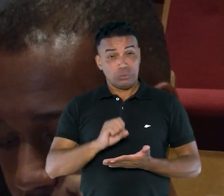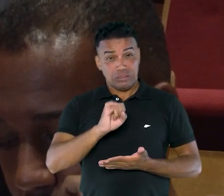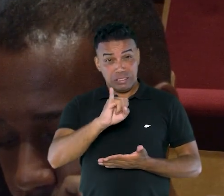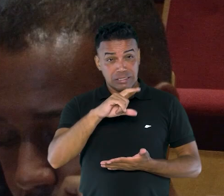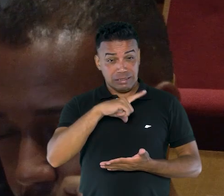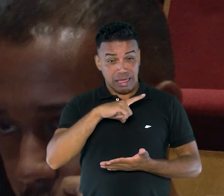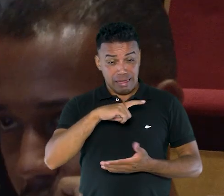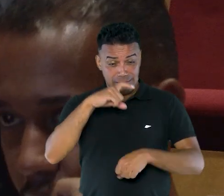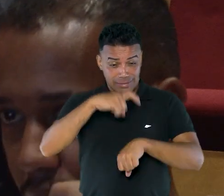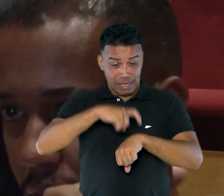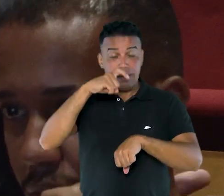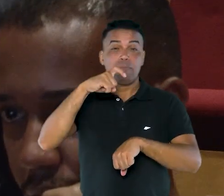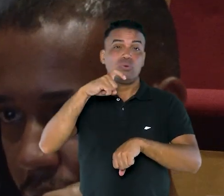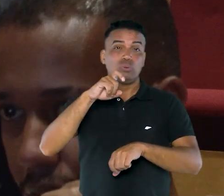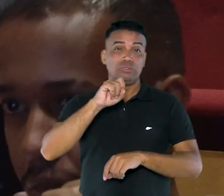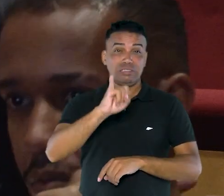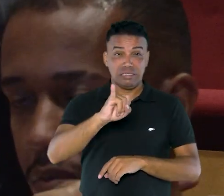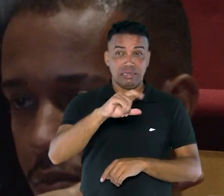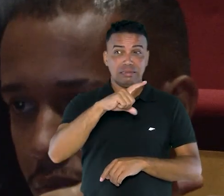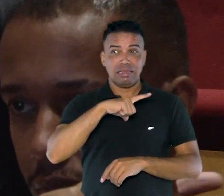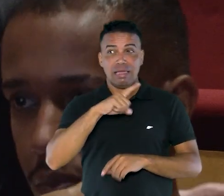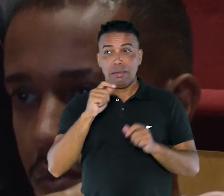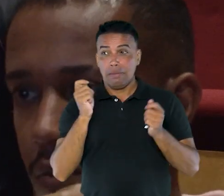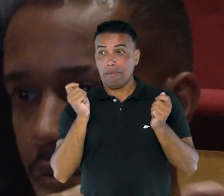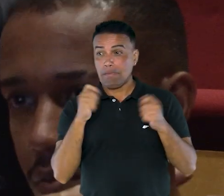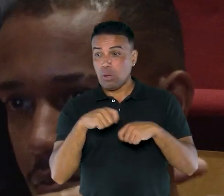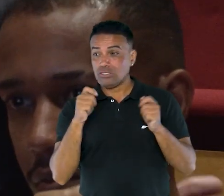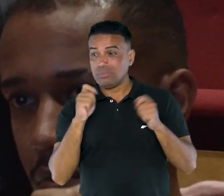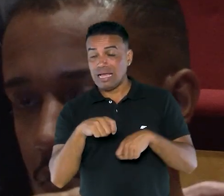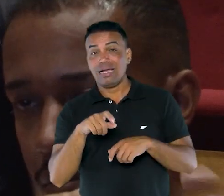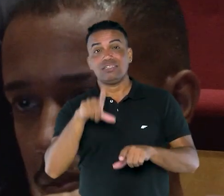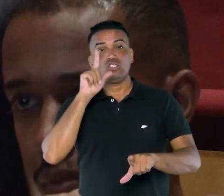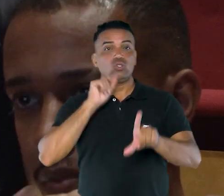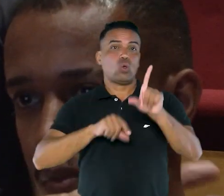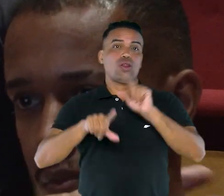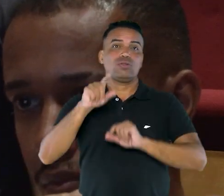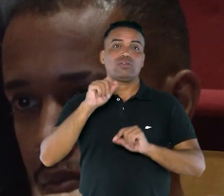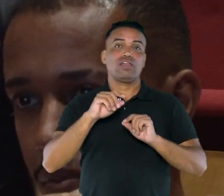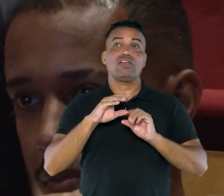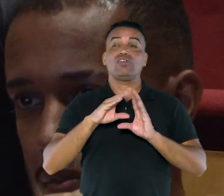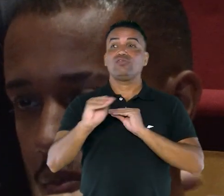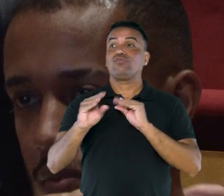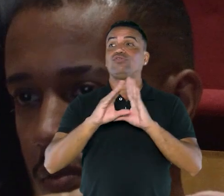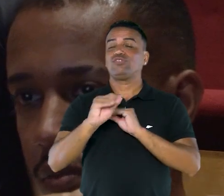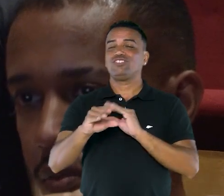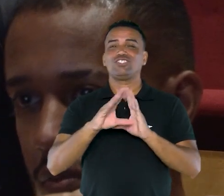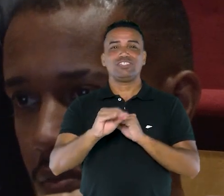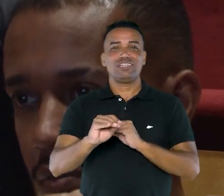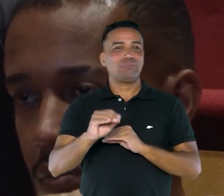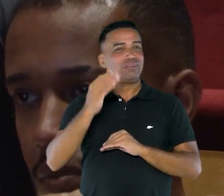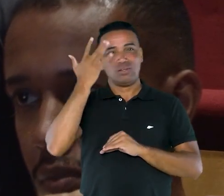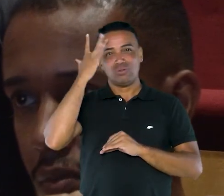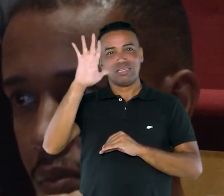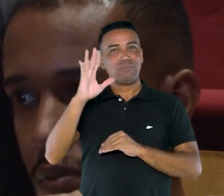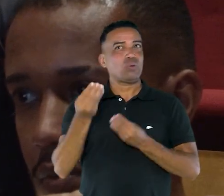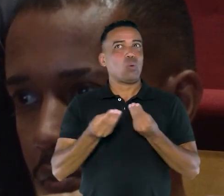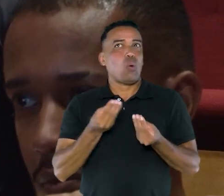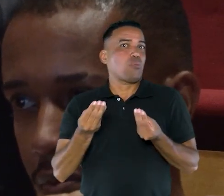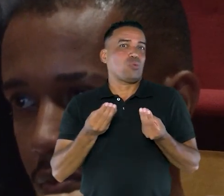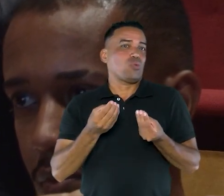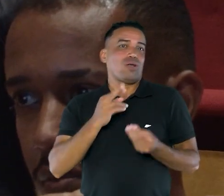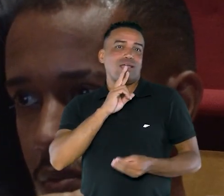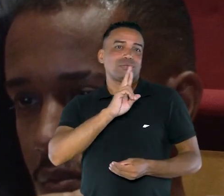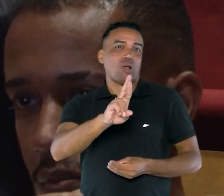tivesse tempo, mesmo que a gente tivesse as possibilidades, a gente ia continuar escolhendo fugir, porque a gente não sabe como lidar com a